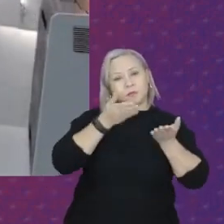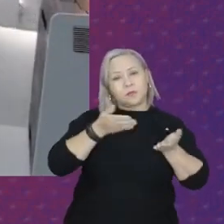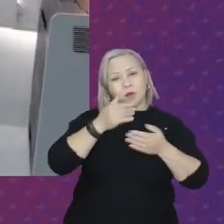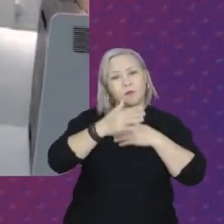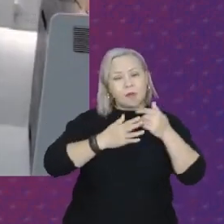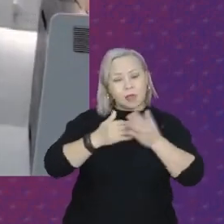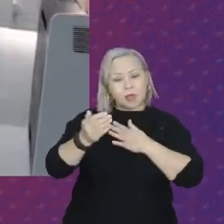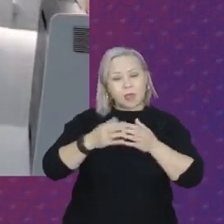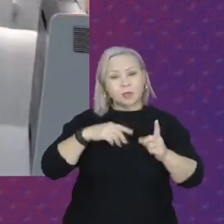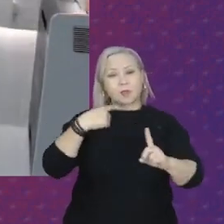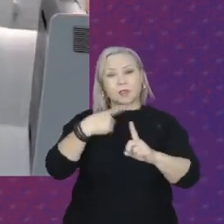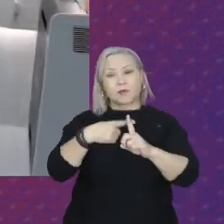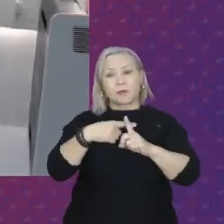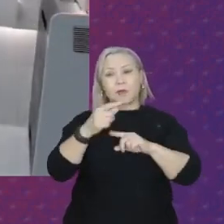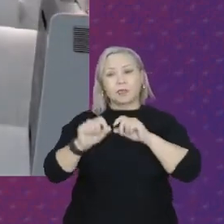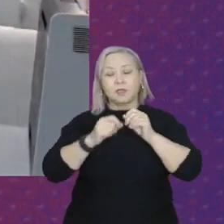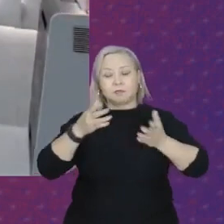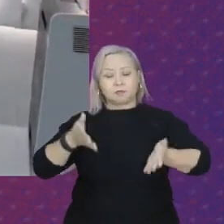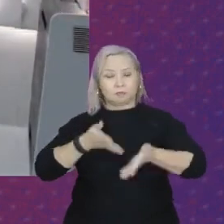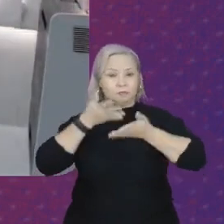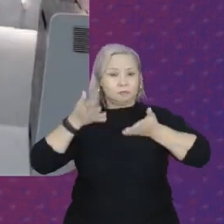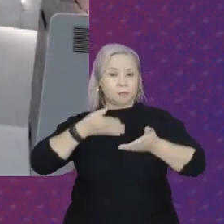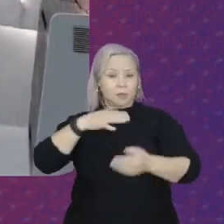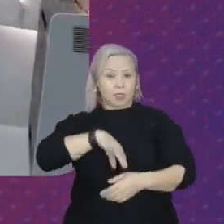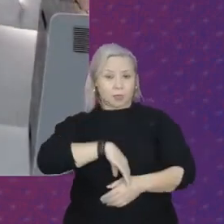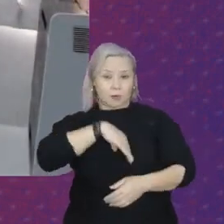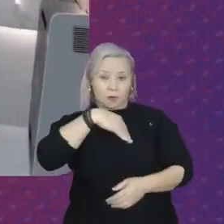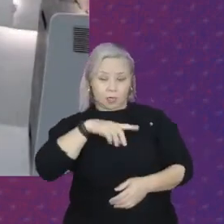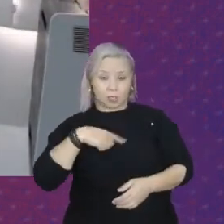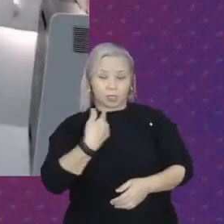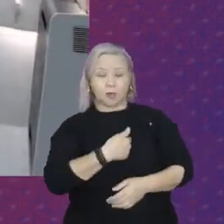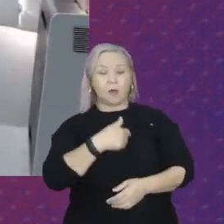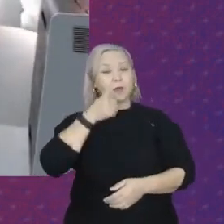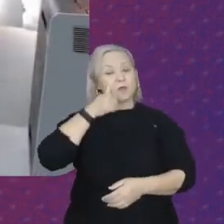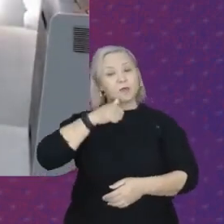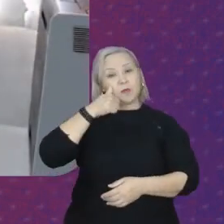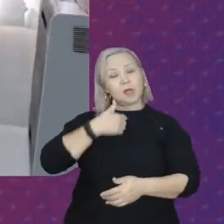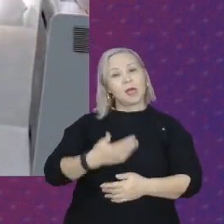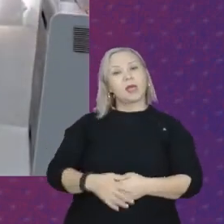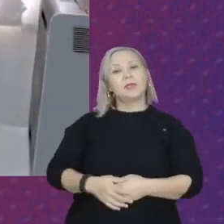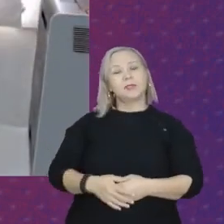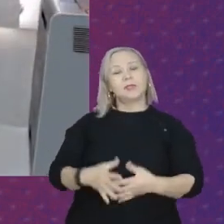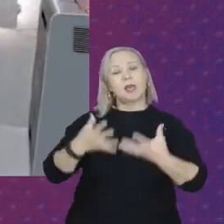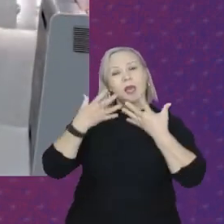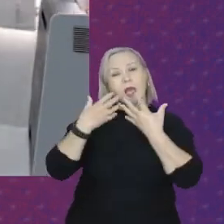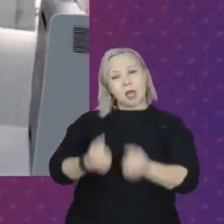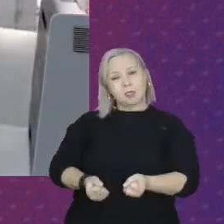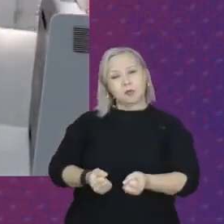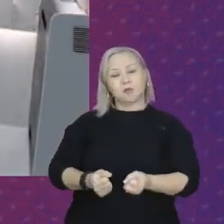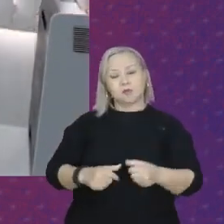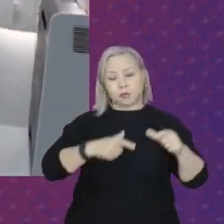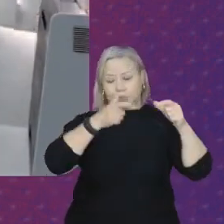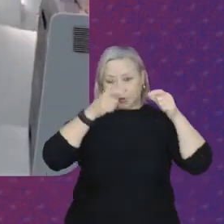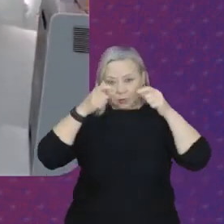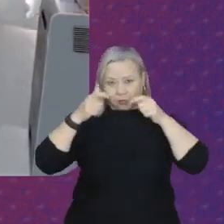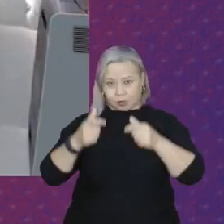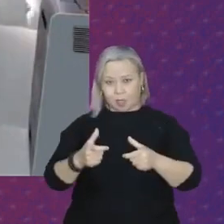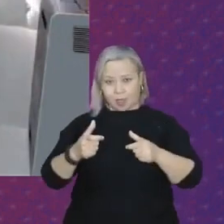ações afirmativas que encorajem a nós, mulheres, né, a assumirmos espaços